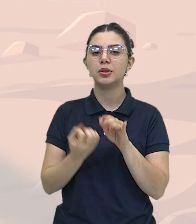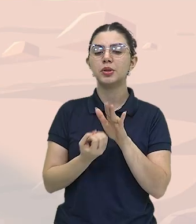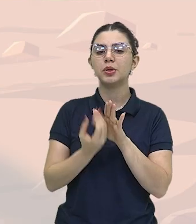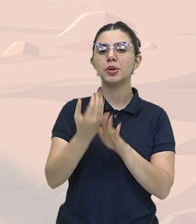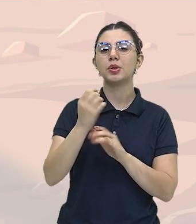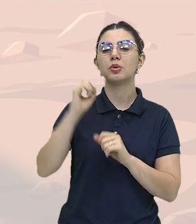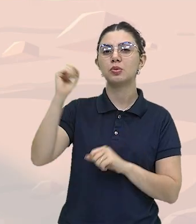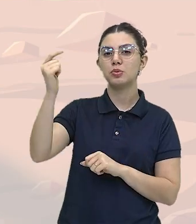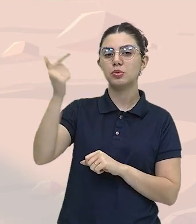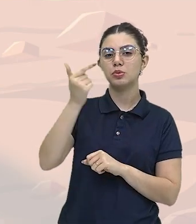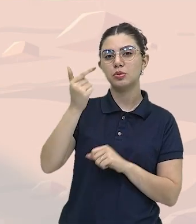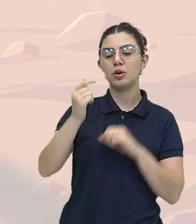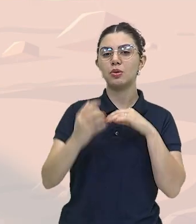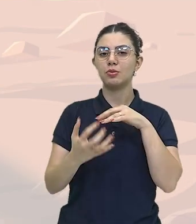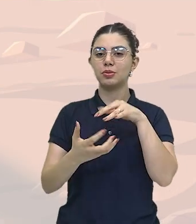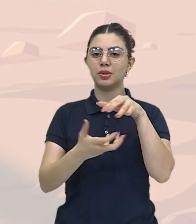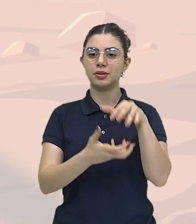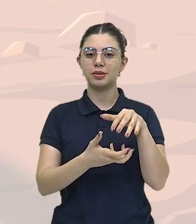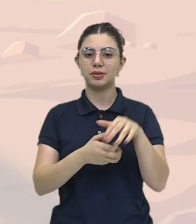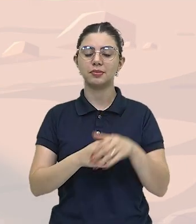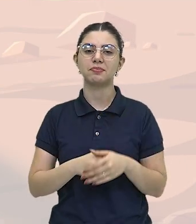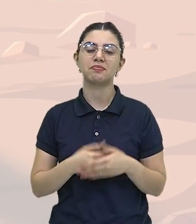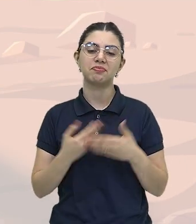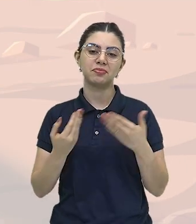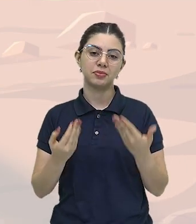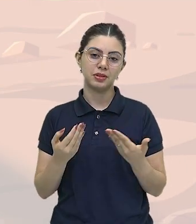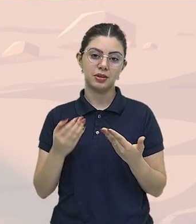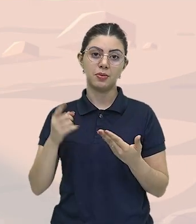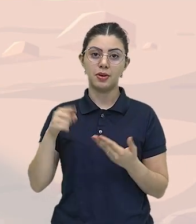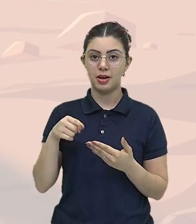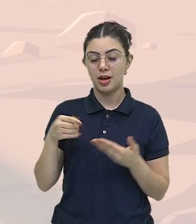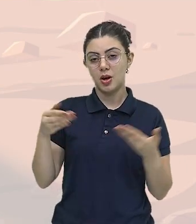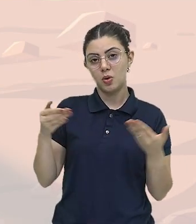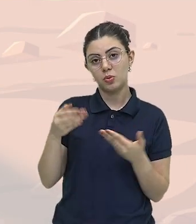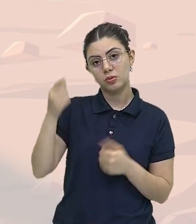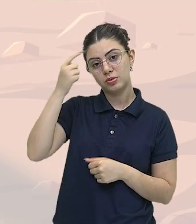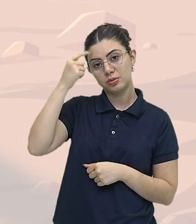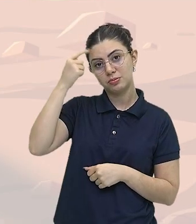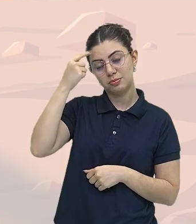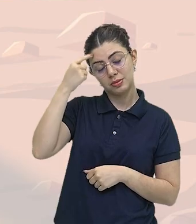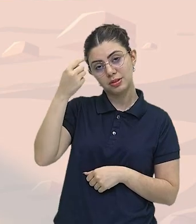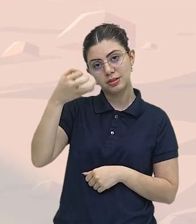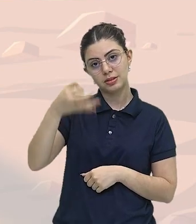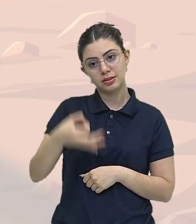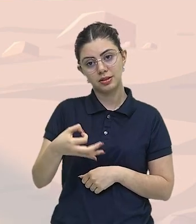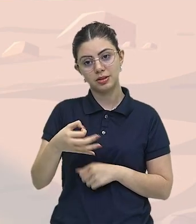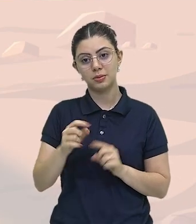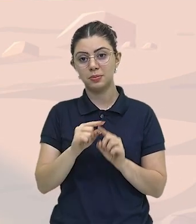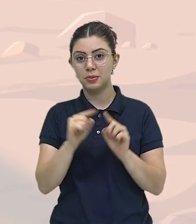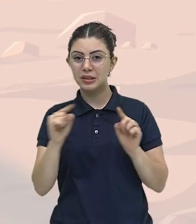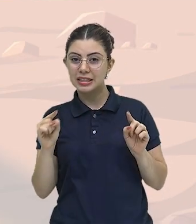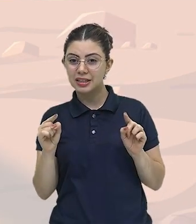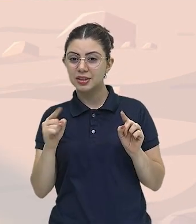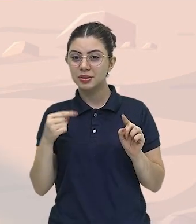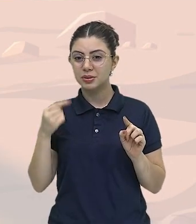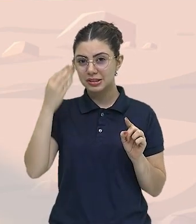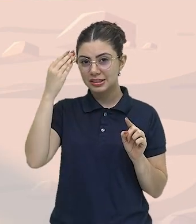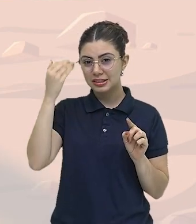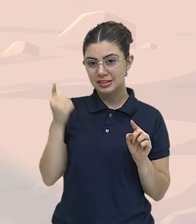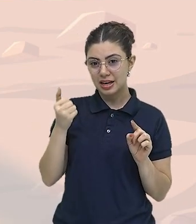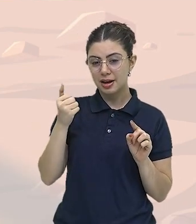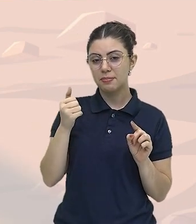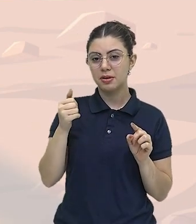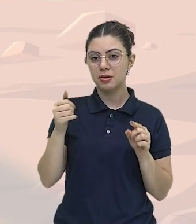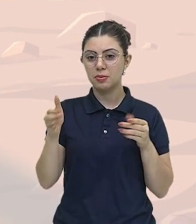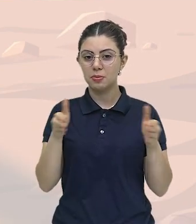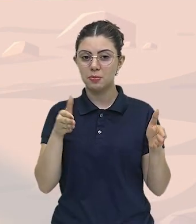do planeta Terra. Bom, essa é a resposta que nós temos atualmente. Só que nós ainda não sabemos o que aconteceu ali no